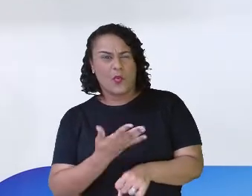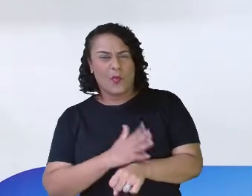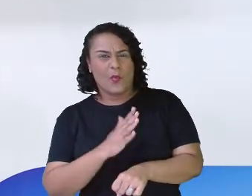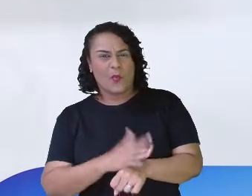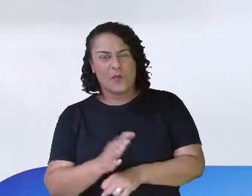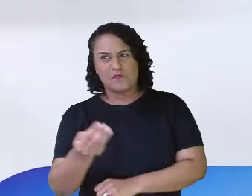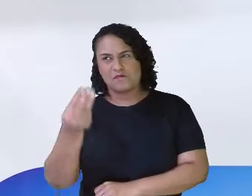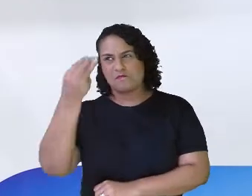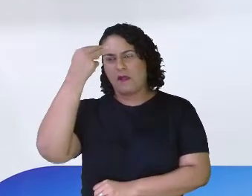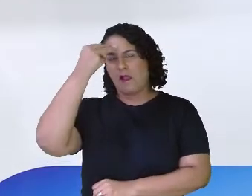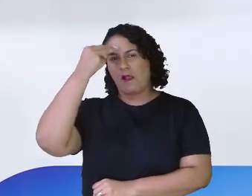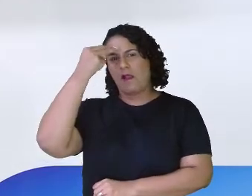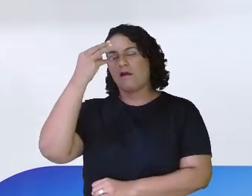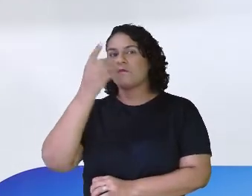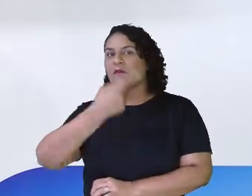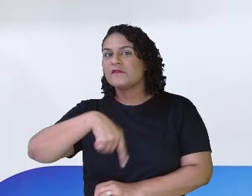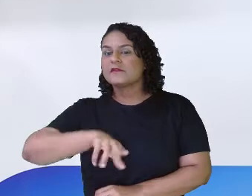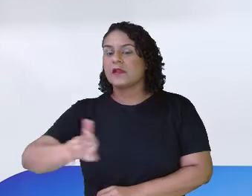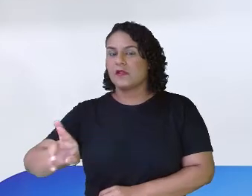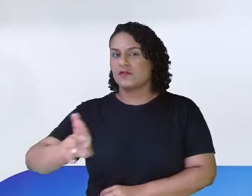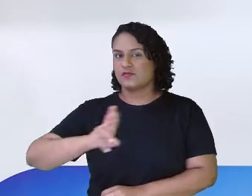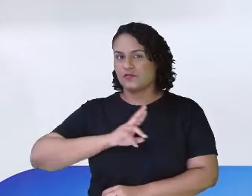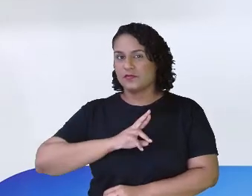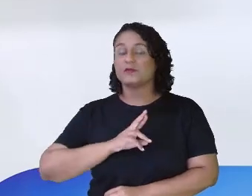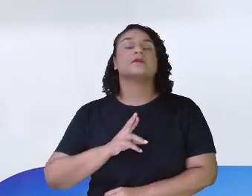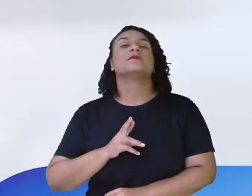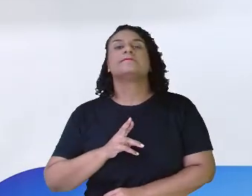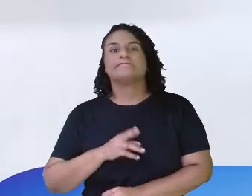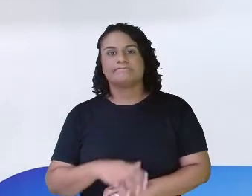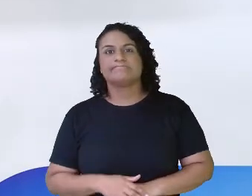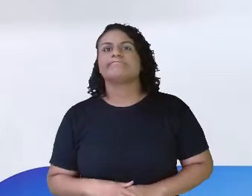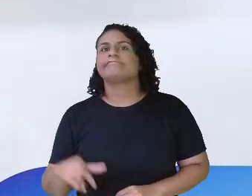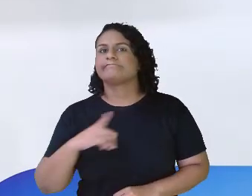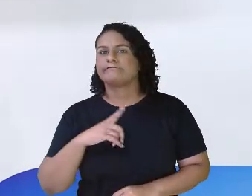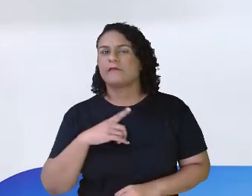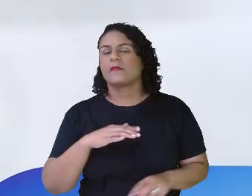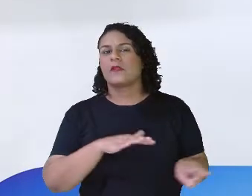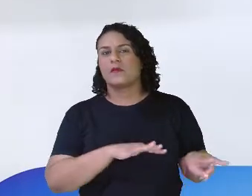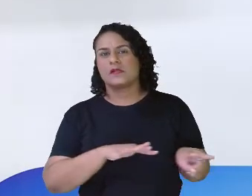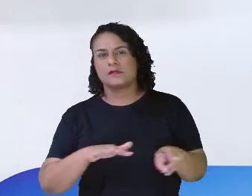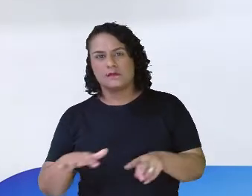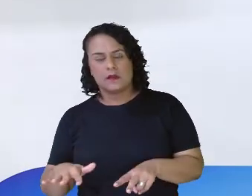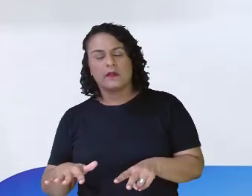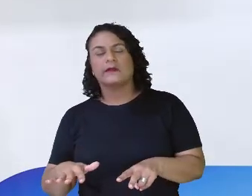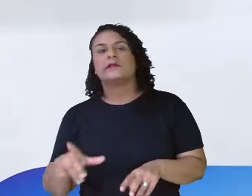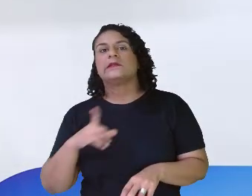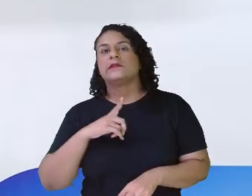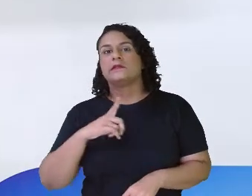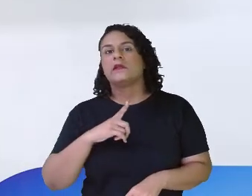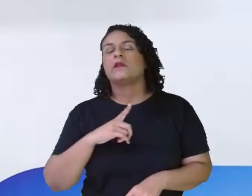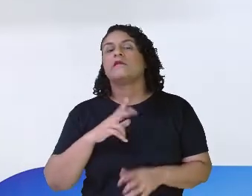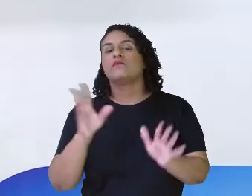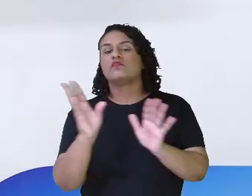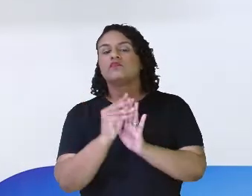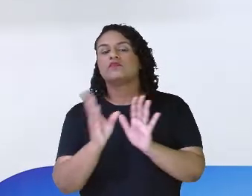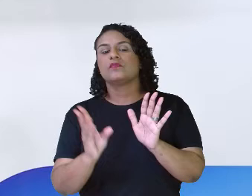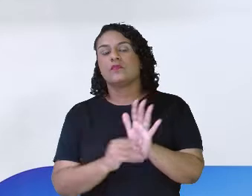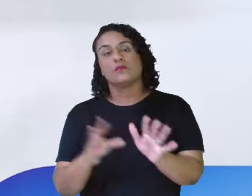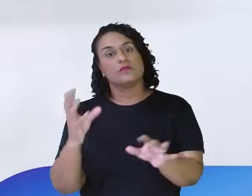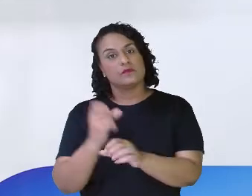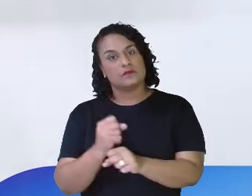para vocês mandarem as respostas. A gente veio de uma semana trabalhando sobre as operações, né,